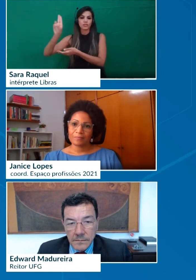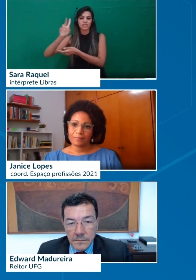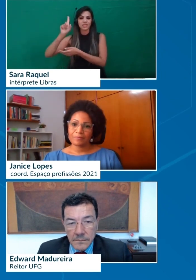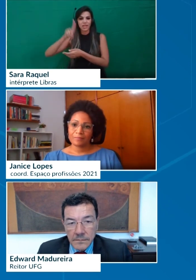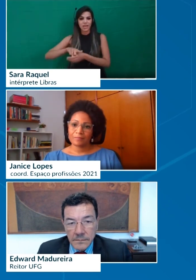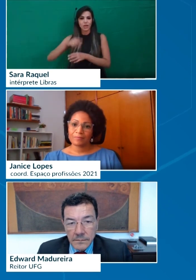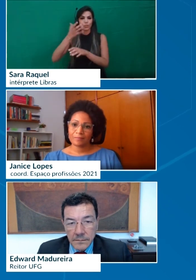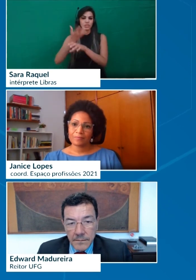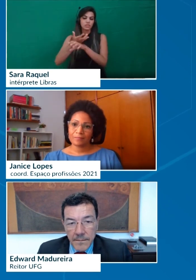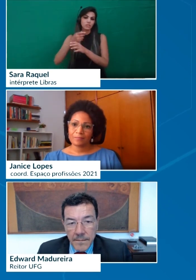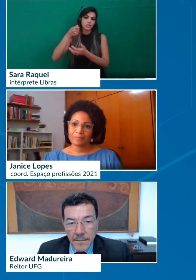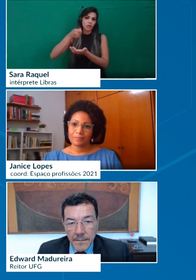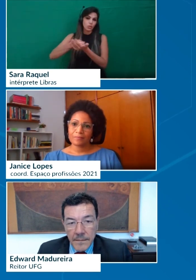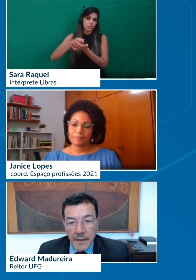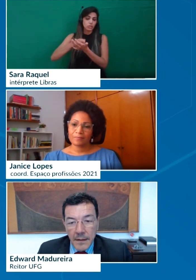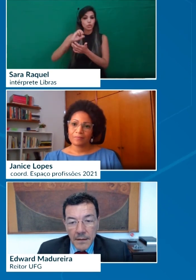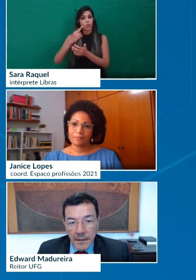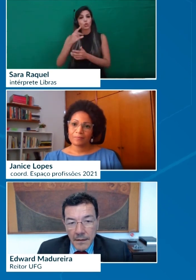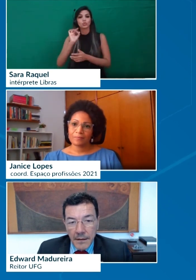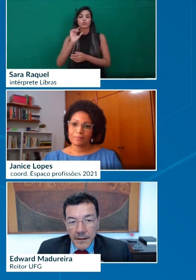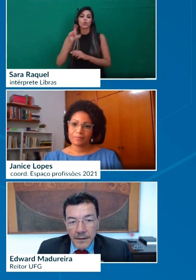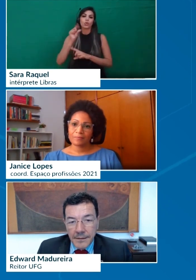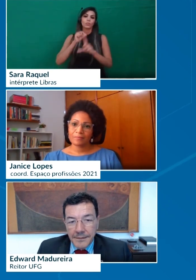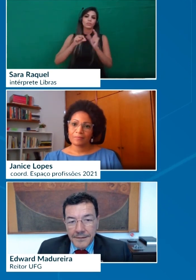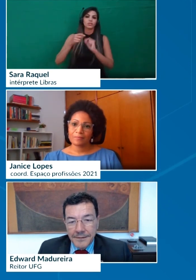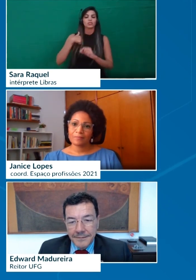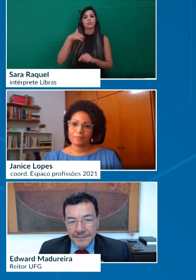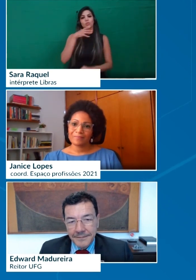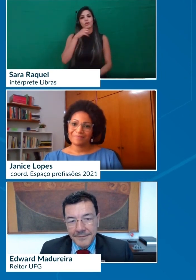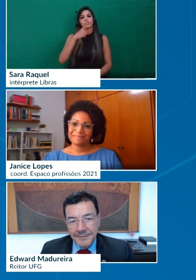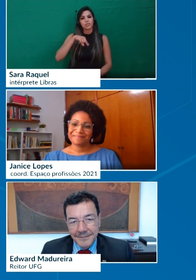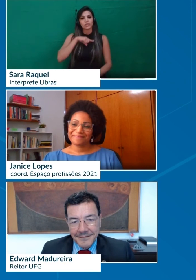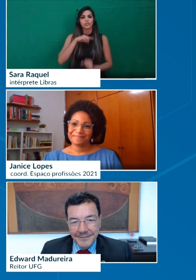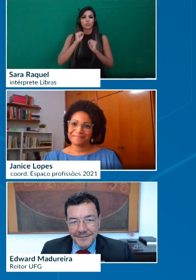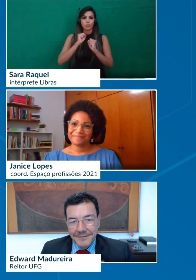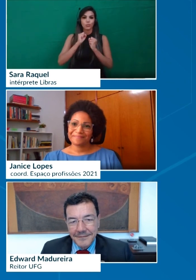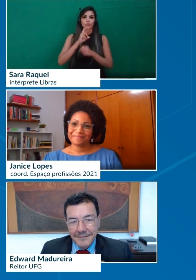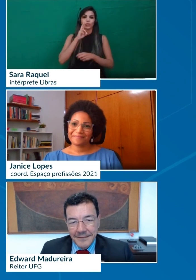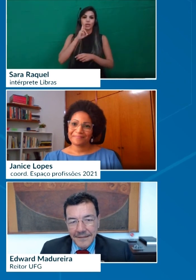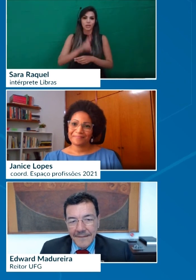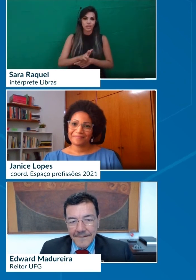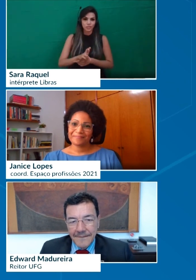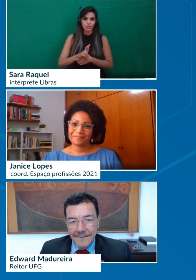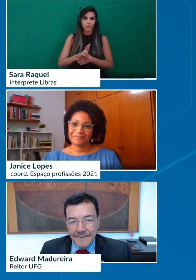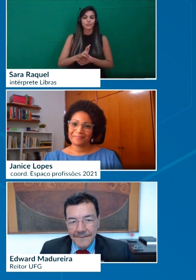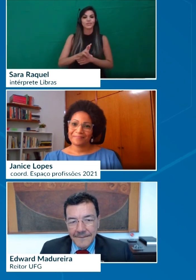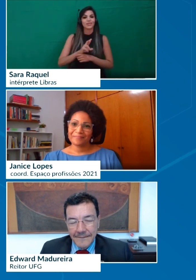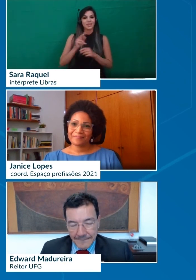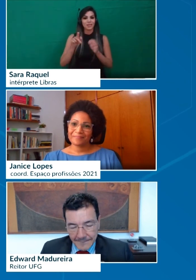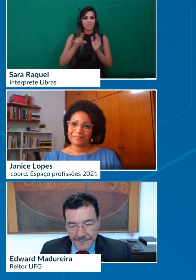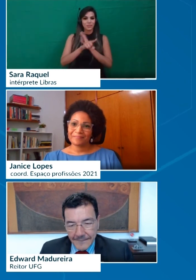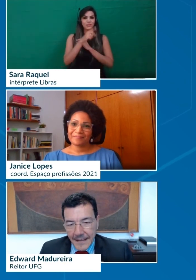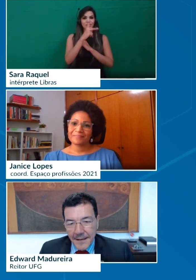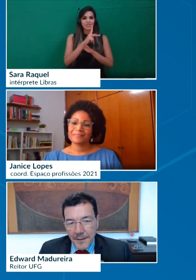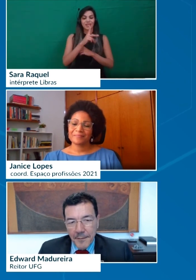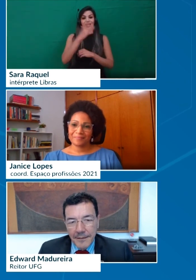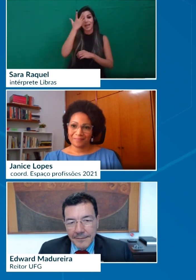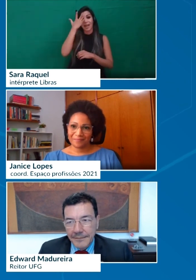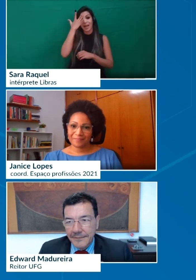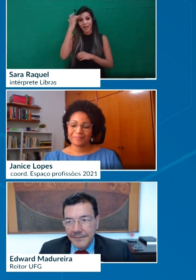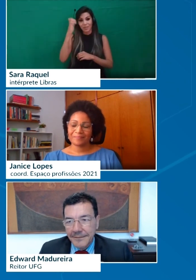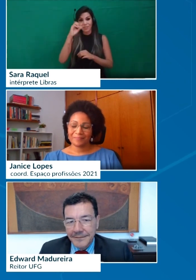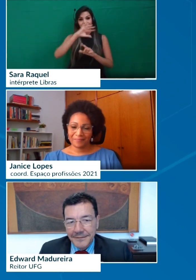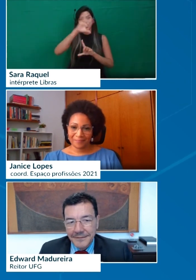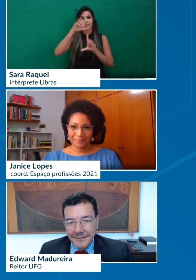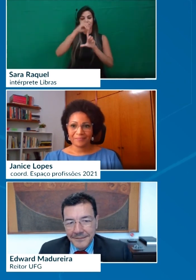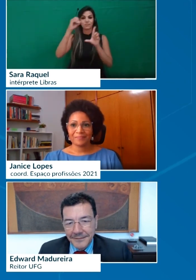como optativas, mas eu acho que a gente pode responder essa pergunta da Ana Paula no programa de amanhã. Então, Ana Paula, amanhã a gente vai falar um pouco